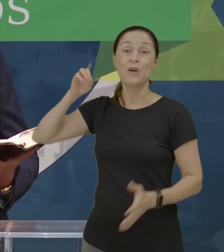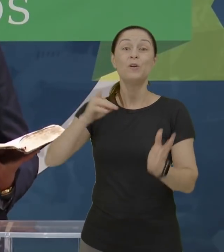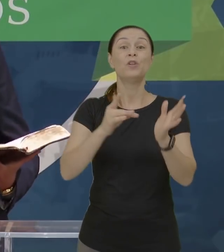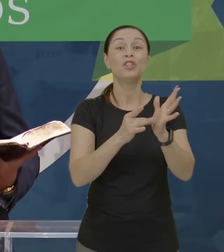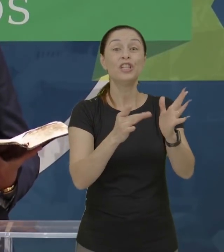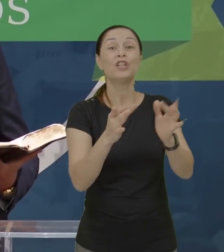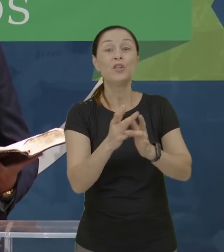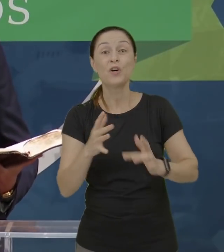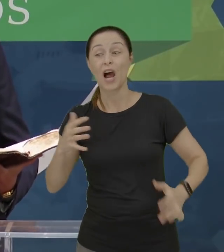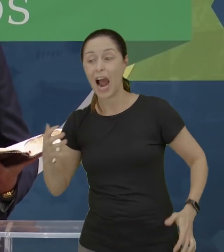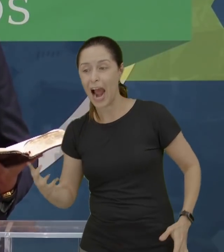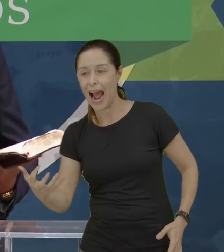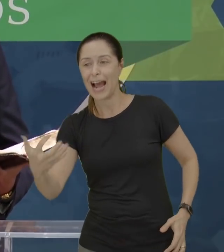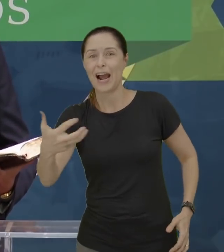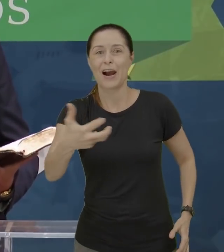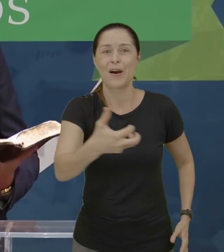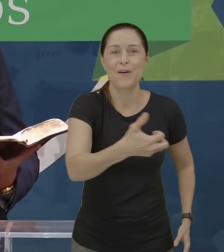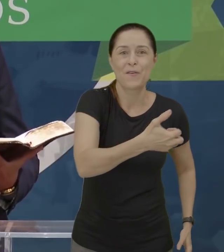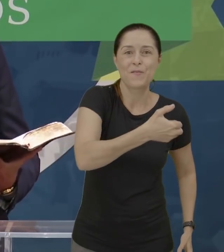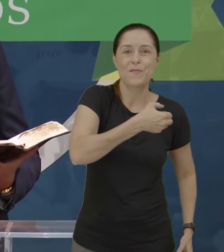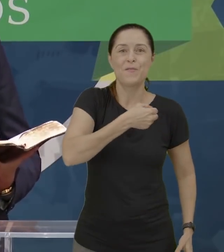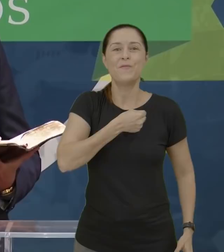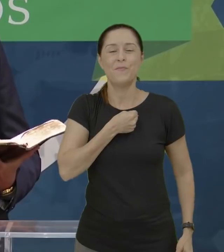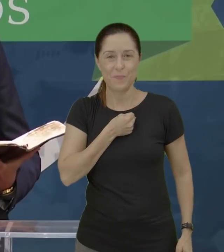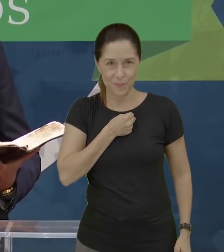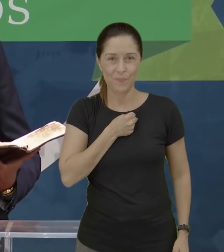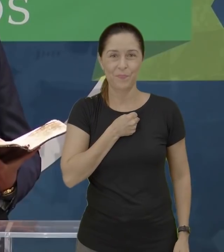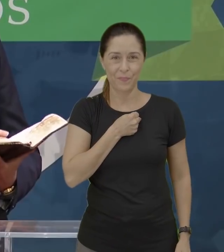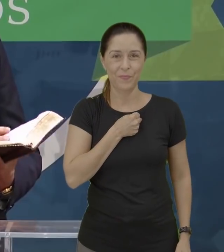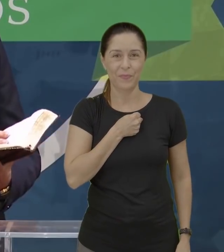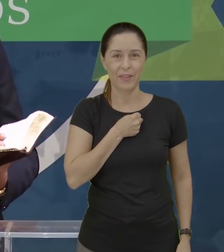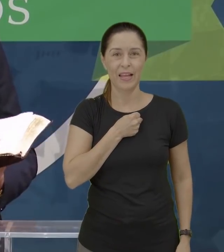esses jamais apostatarão.